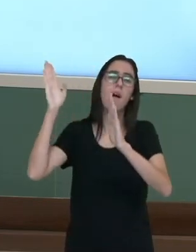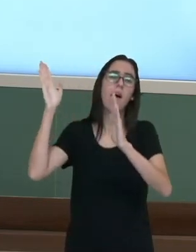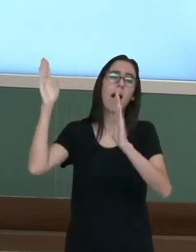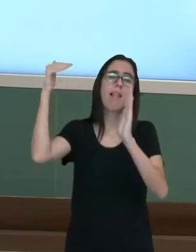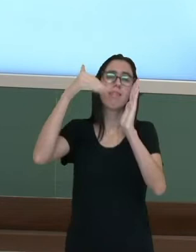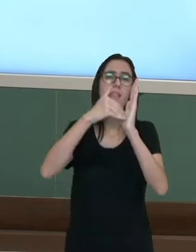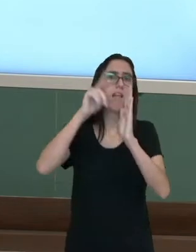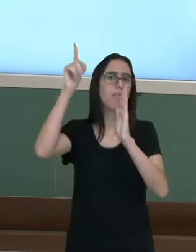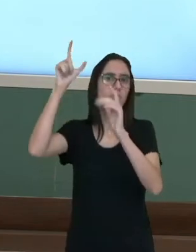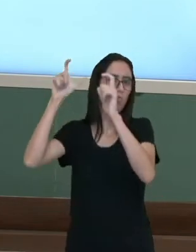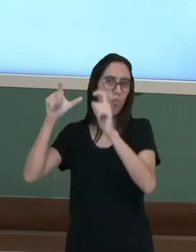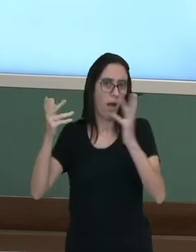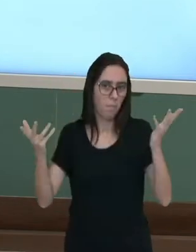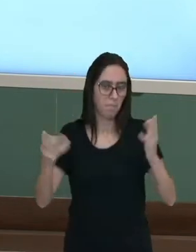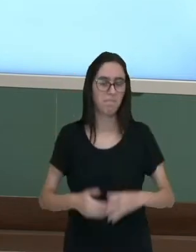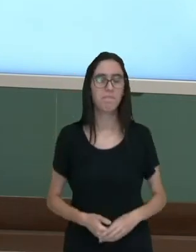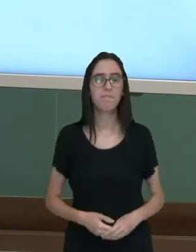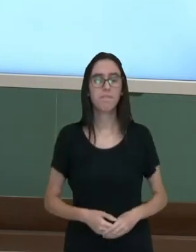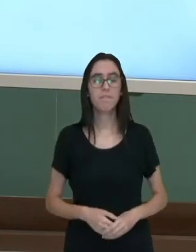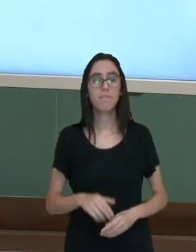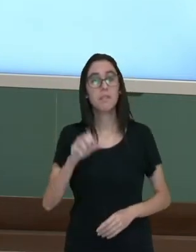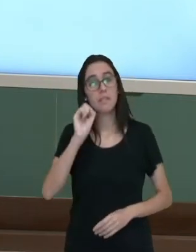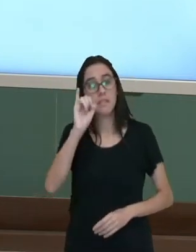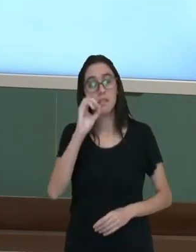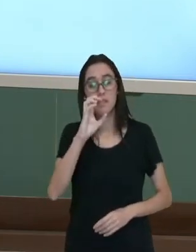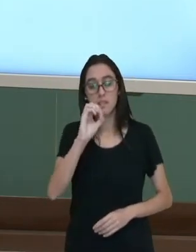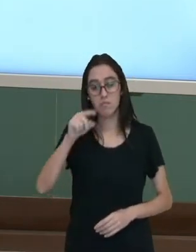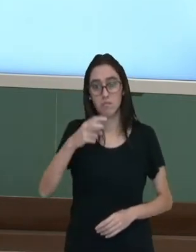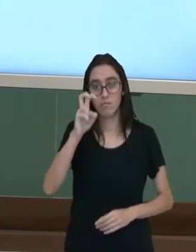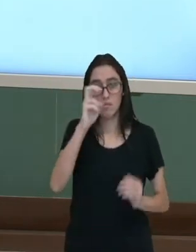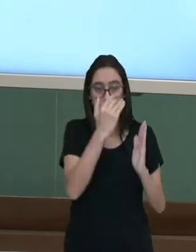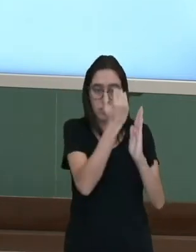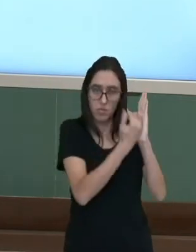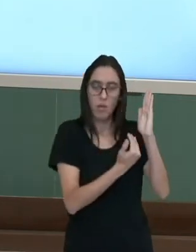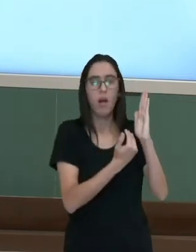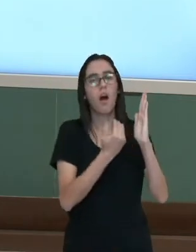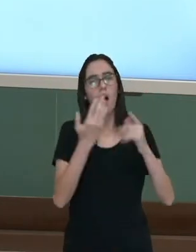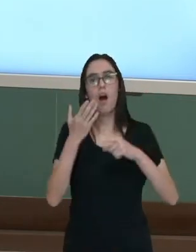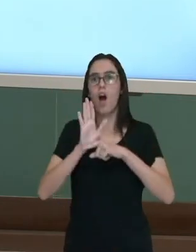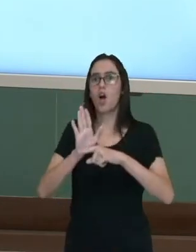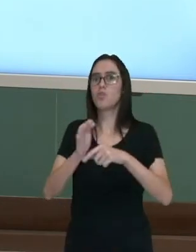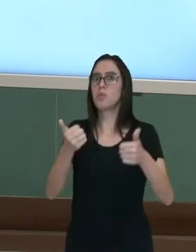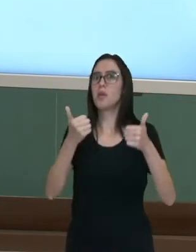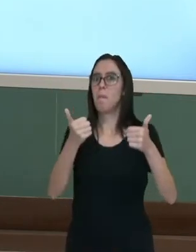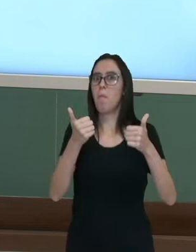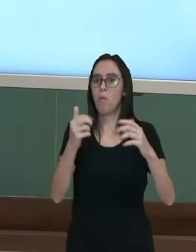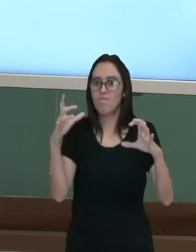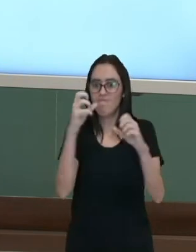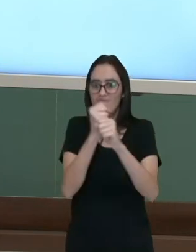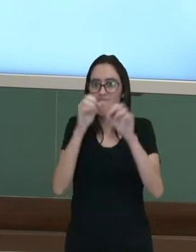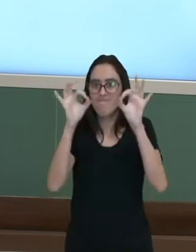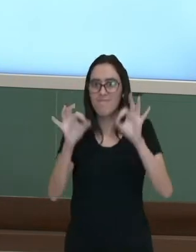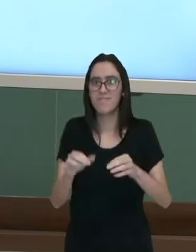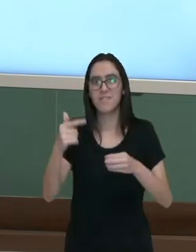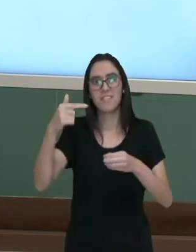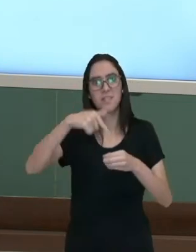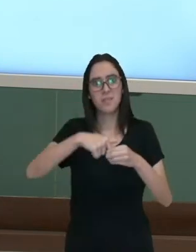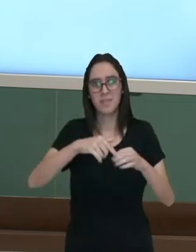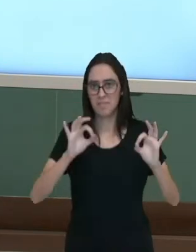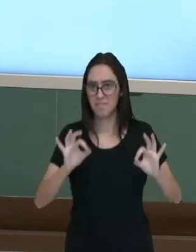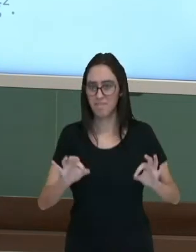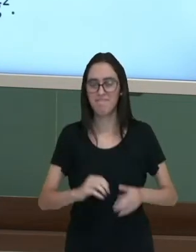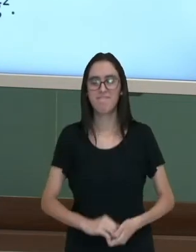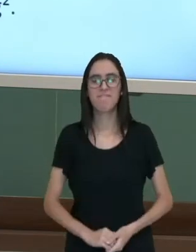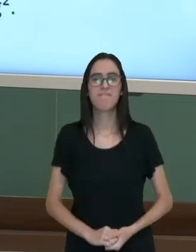pretende. Então, descontando esse 0,5% já ajuda bastante aí na questão da conta no final do lançamento, certo?